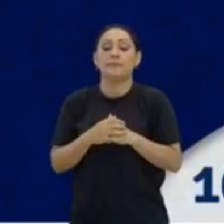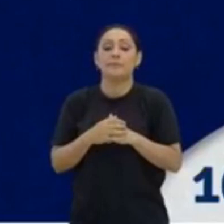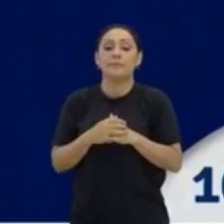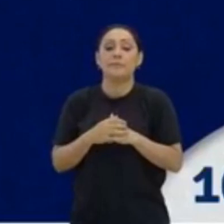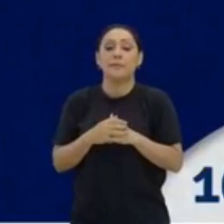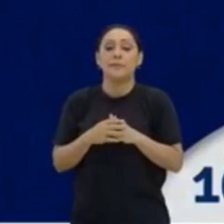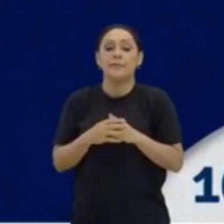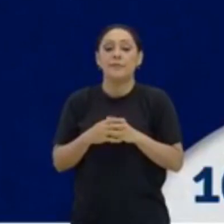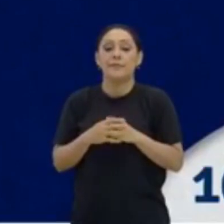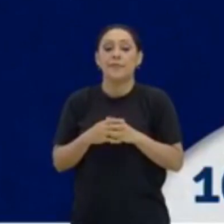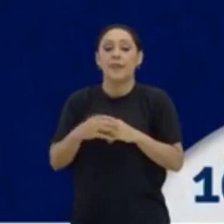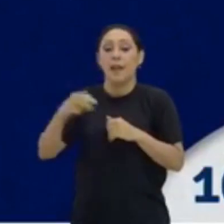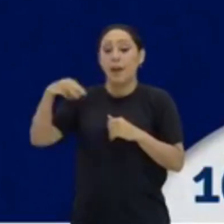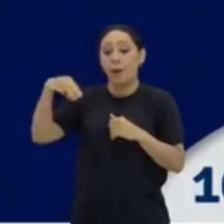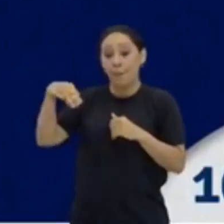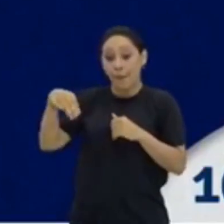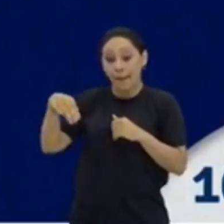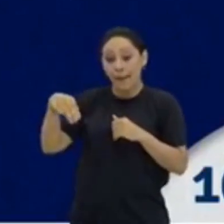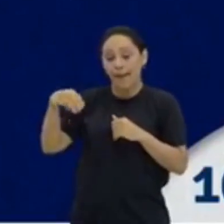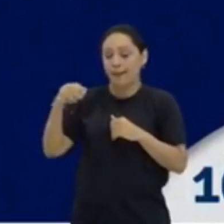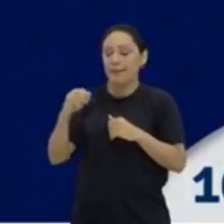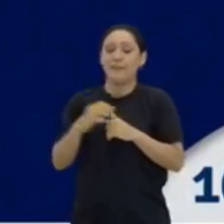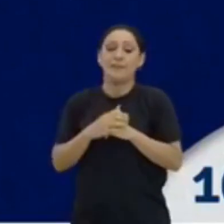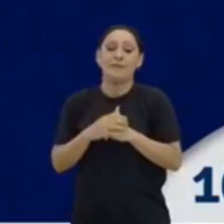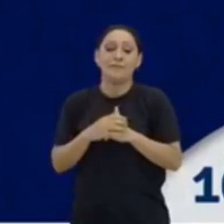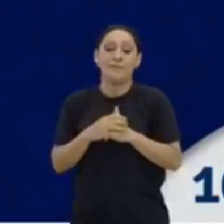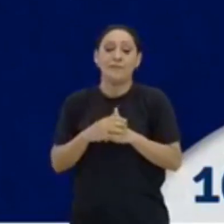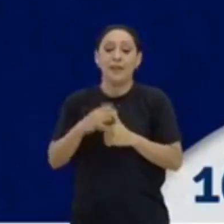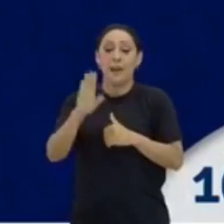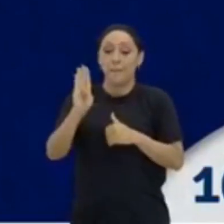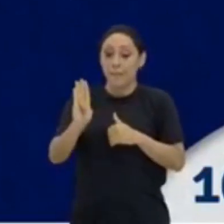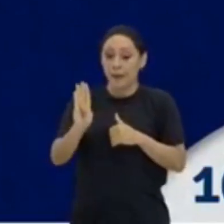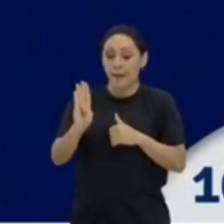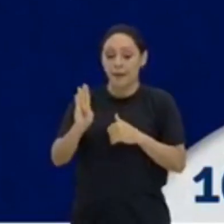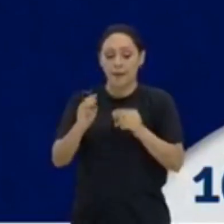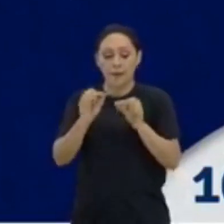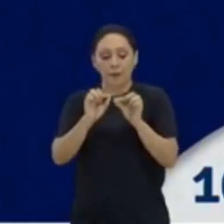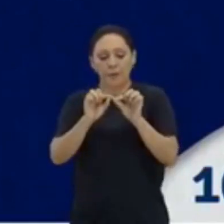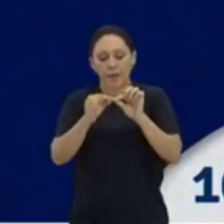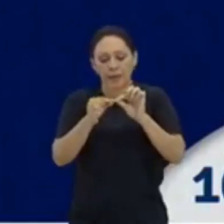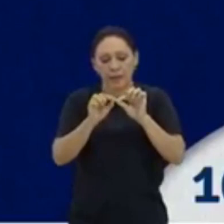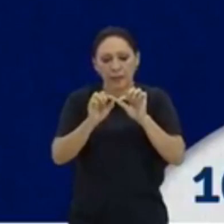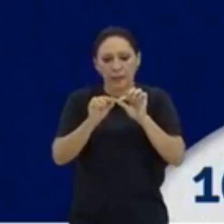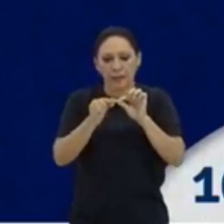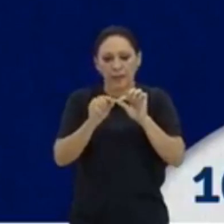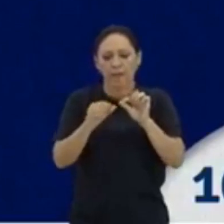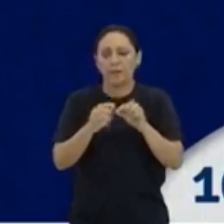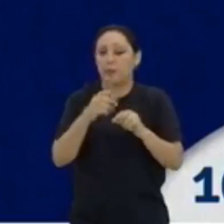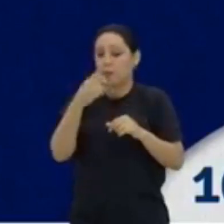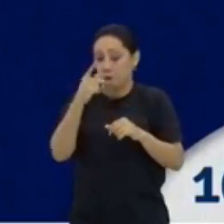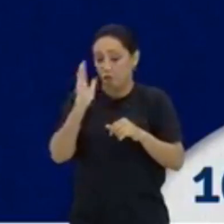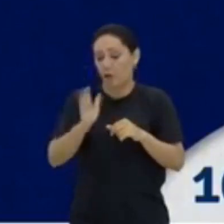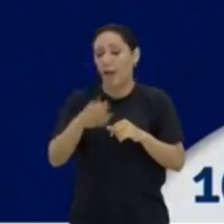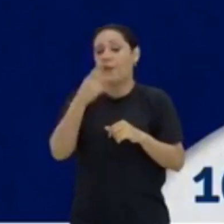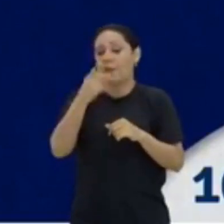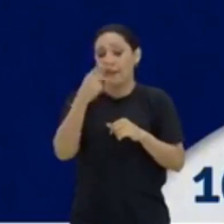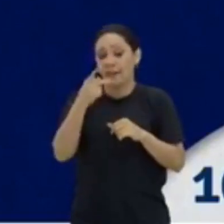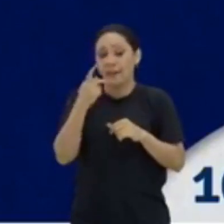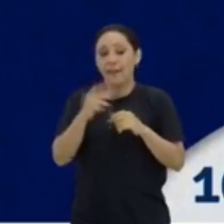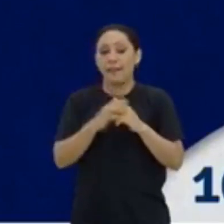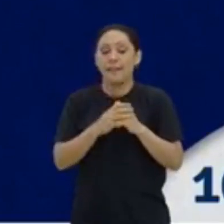200 também, já falou que é o metro. Então vamos para a letra B, um pedaço de uma unha. Ah, acabei de falar, Fernando. Um pedaço de uma